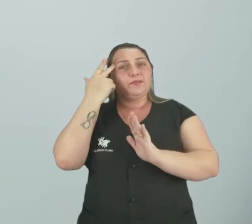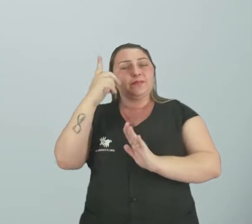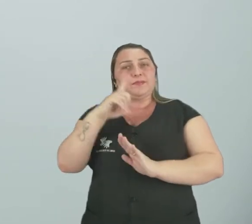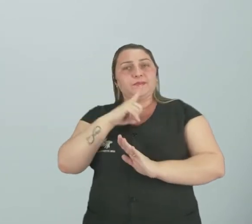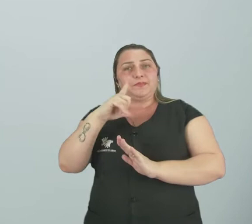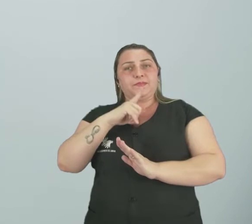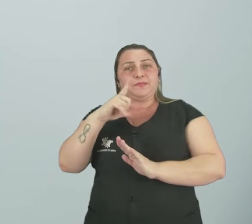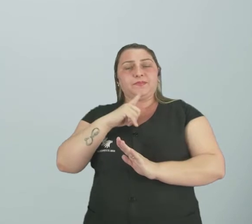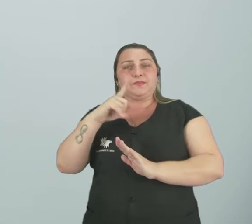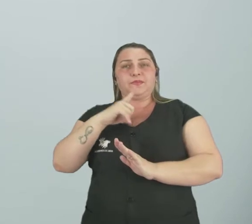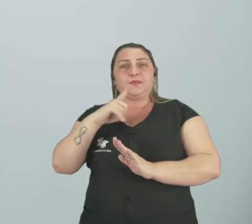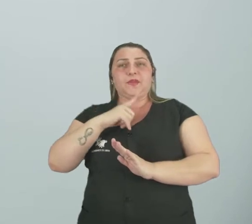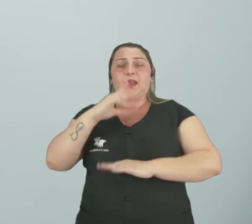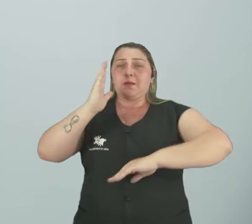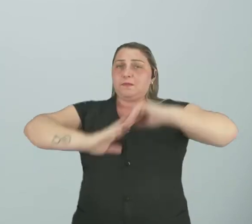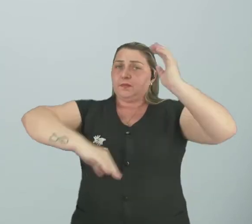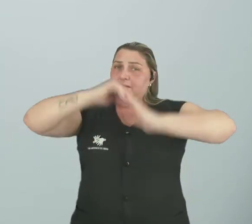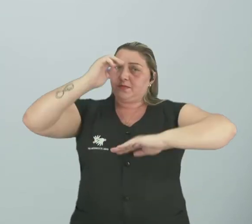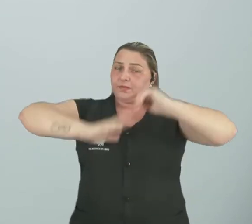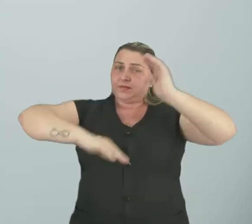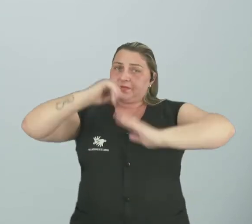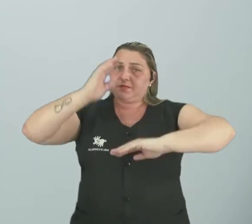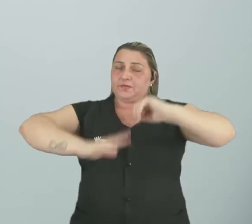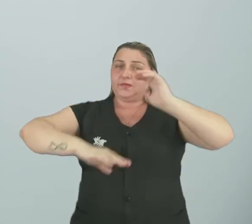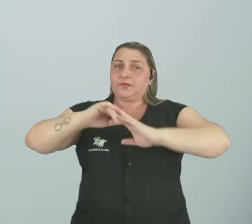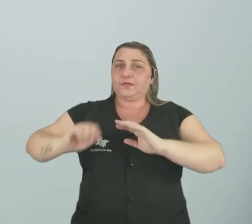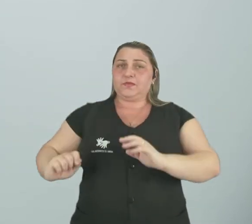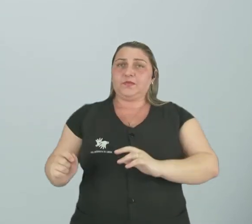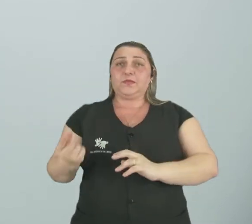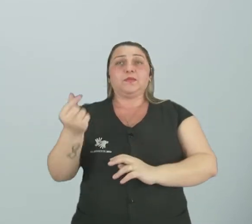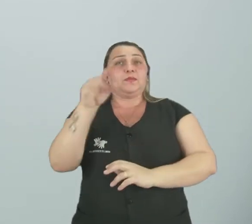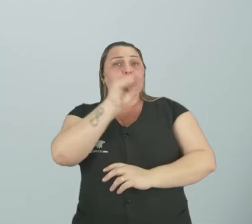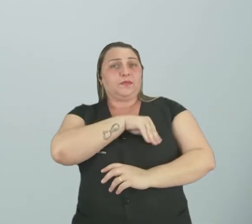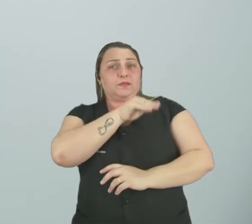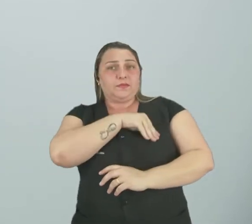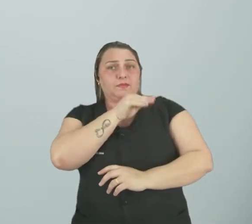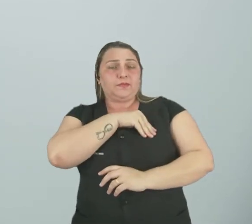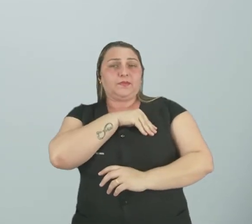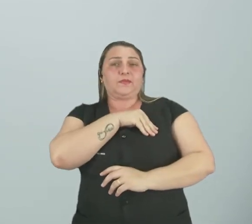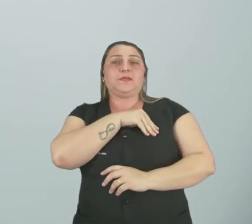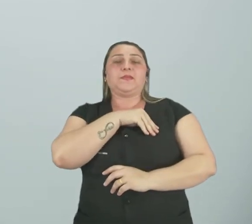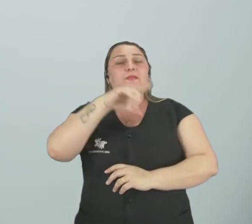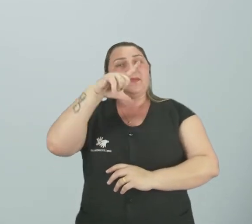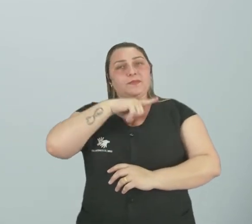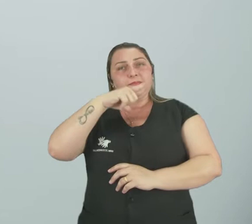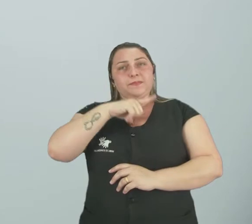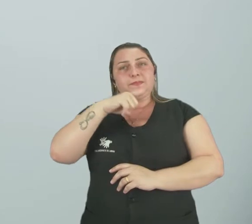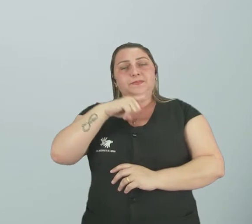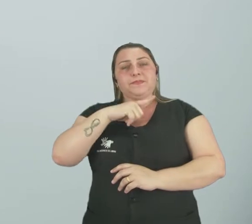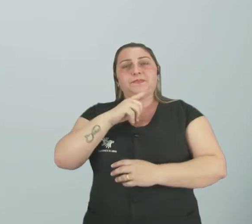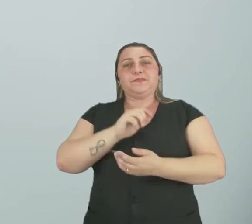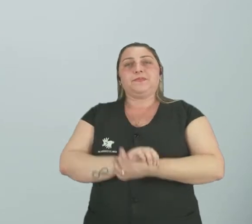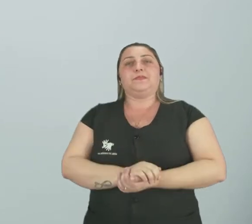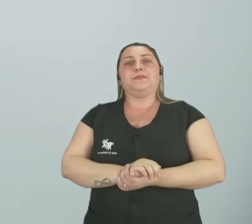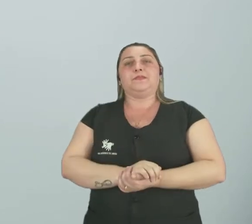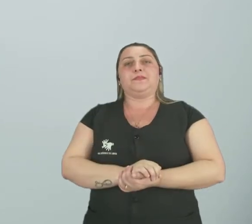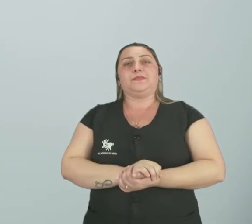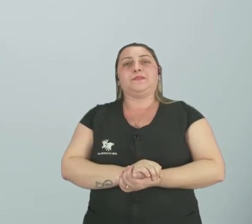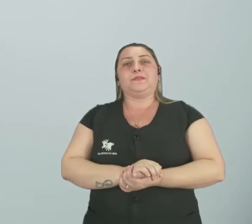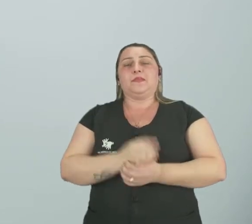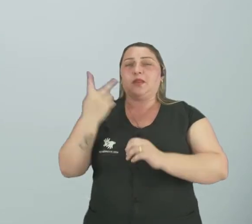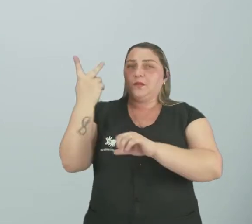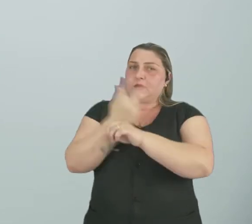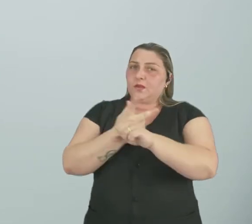tem fins profissionais, né, lucrativos, remunerados, e eles têm